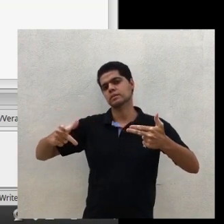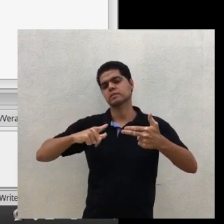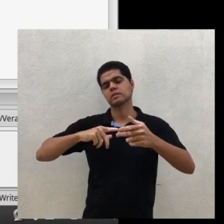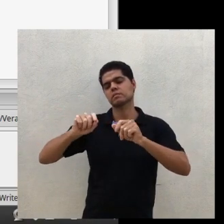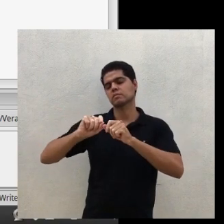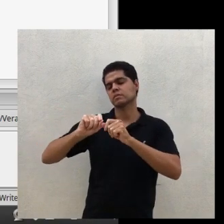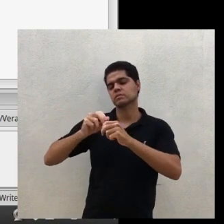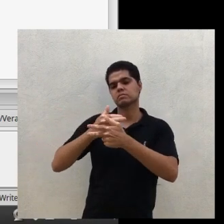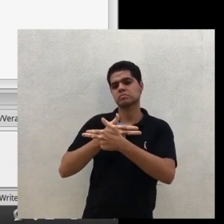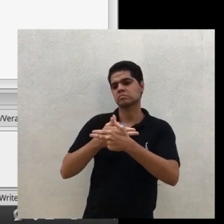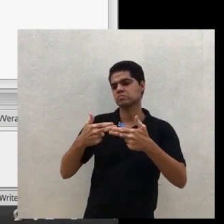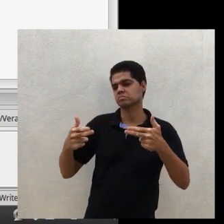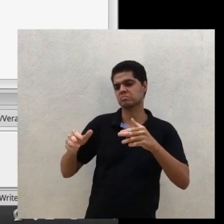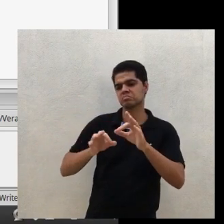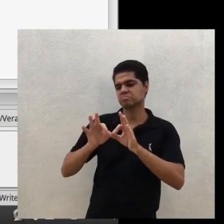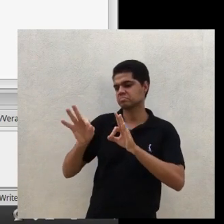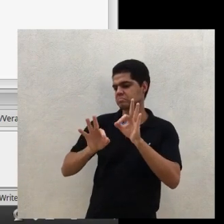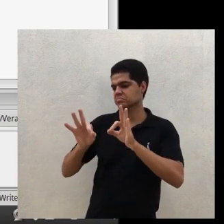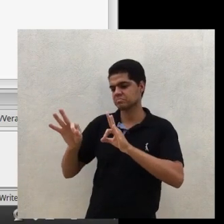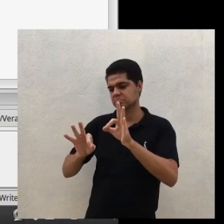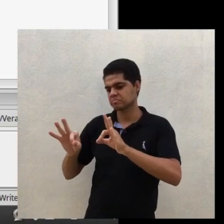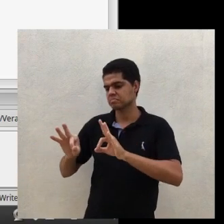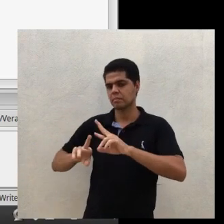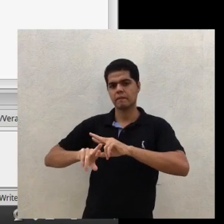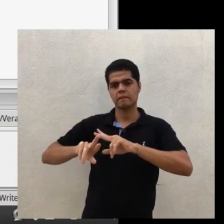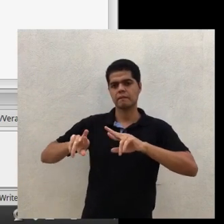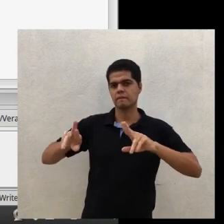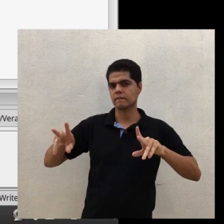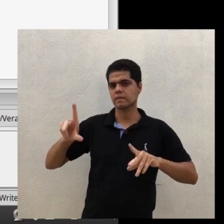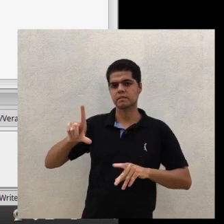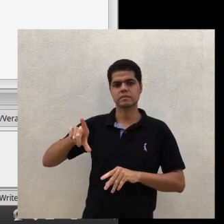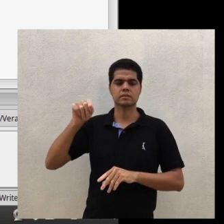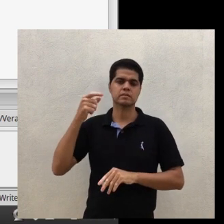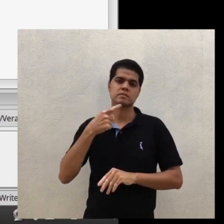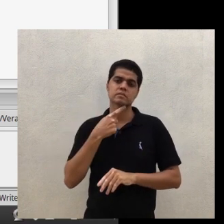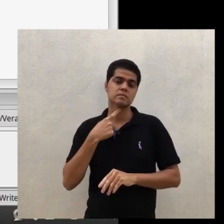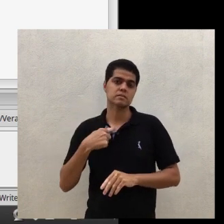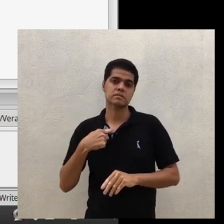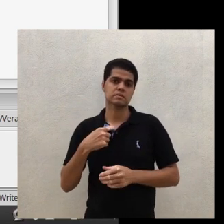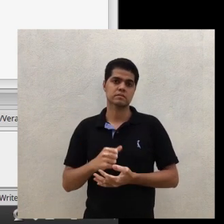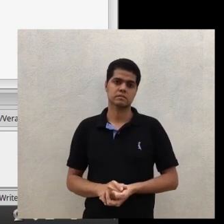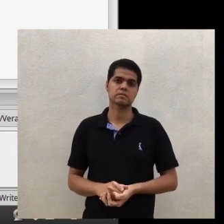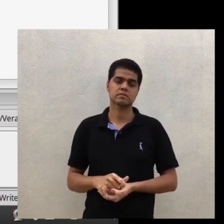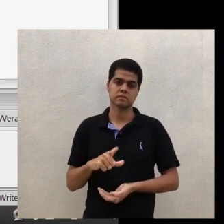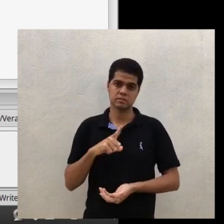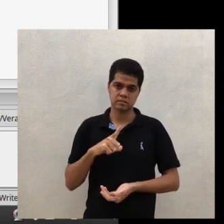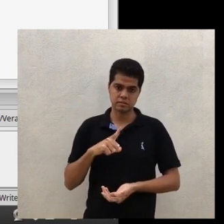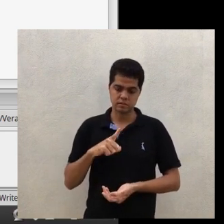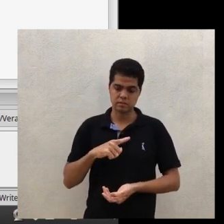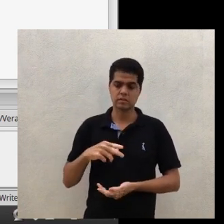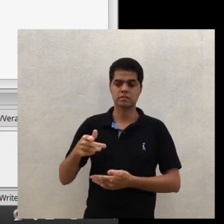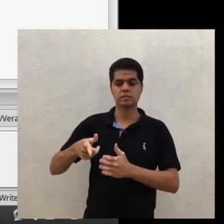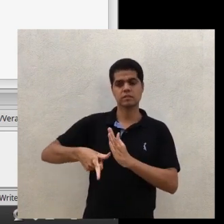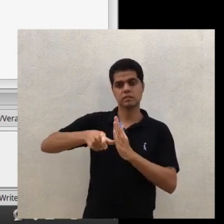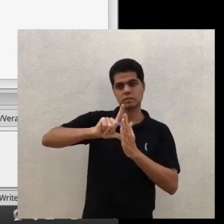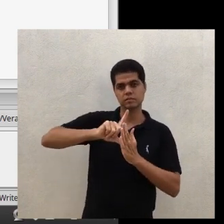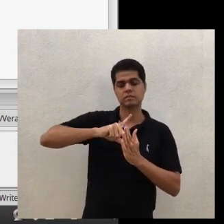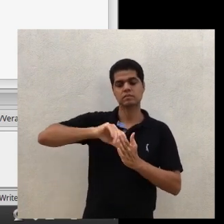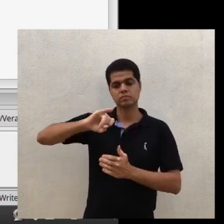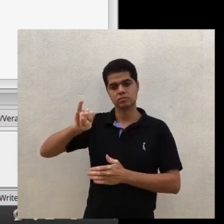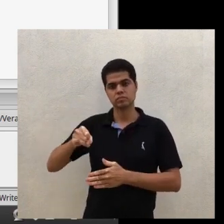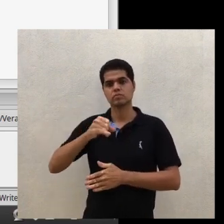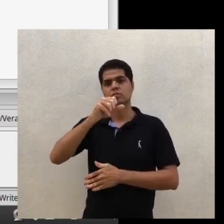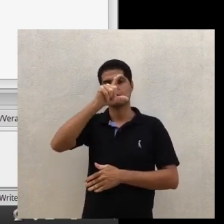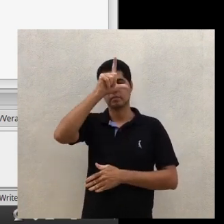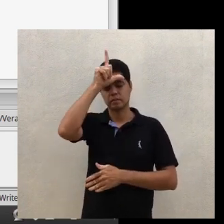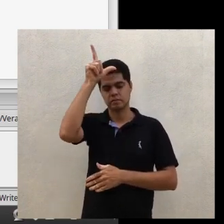aqui para fazer o que eu quiser, patentear, fazer o que eu quiser lá do meu programa, desde que eu cite, né, que foi feito com a ferramenta JFuzzy